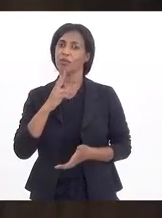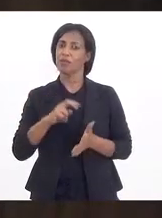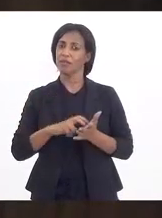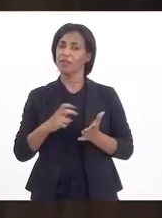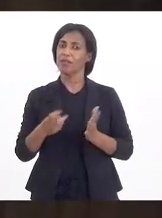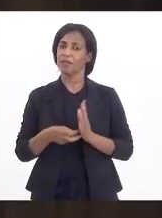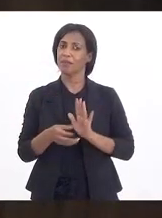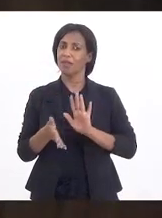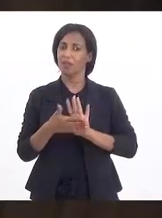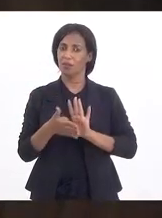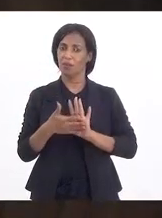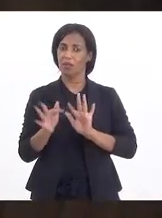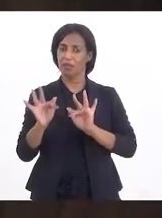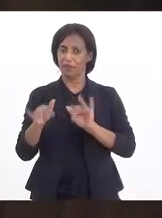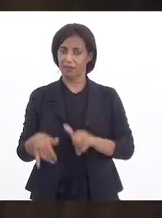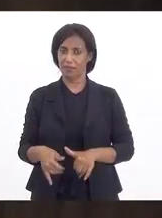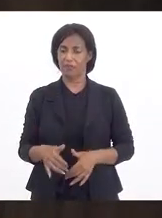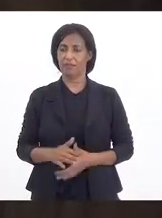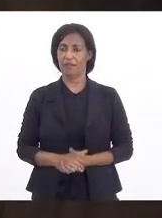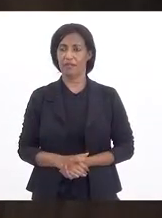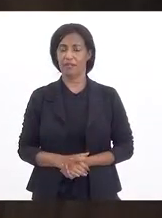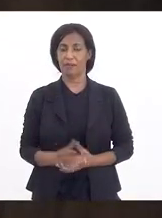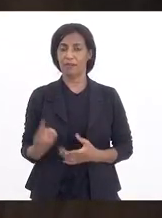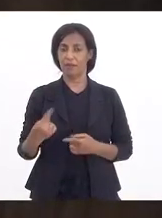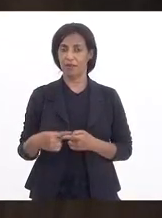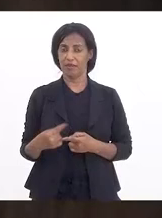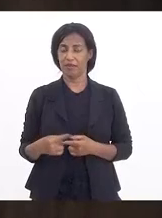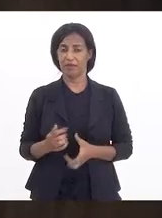as emendas o parecer final porque